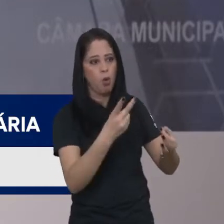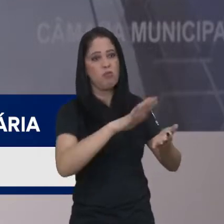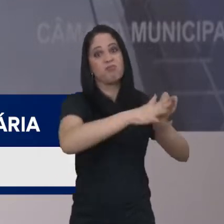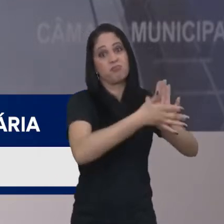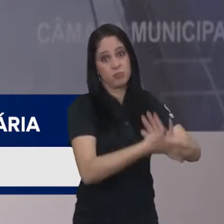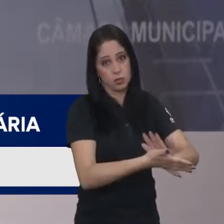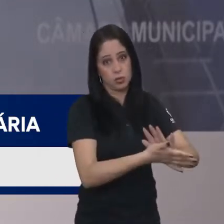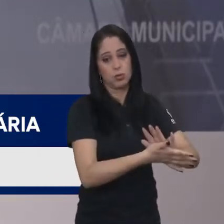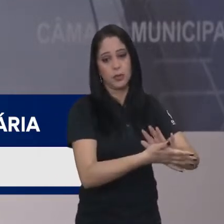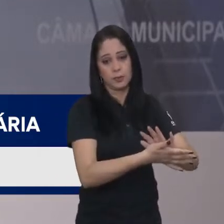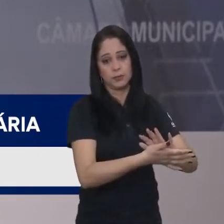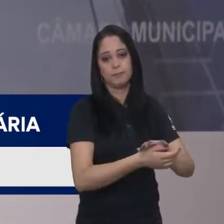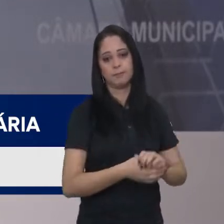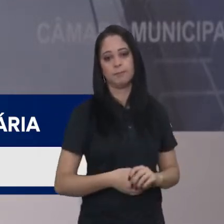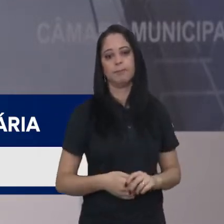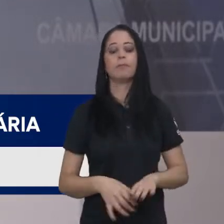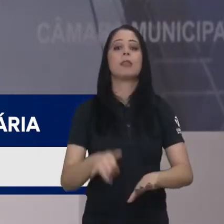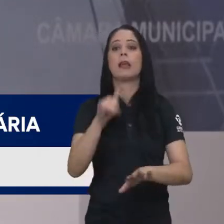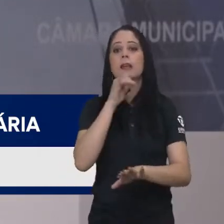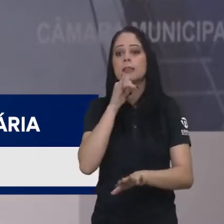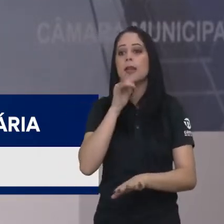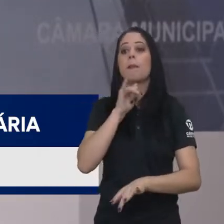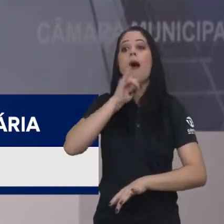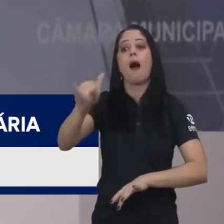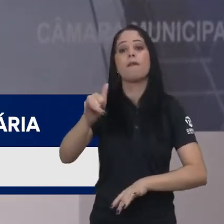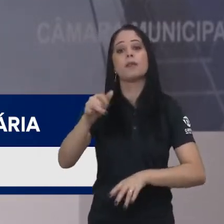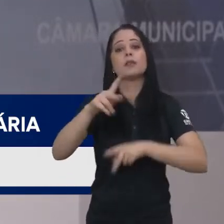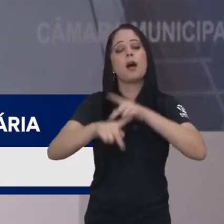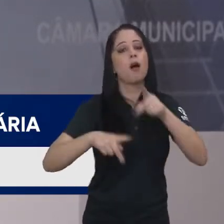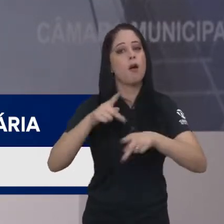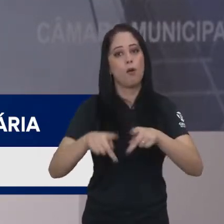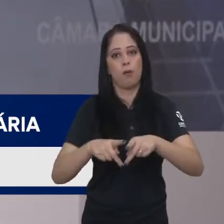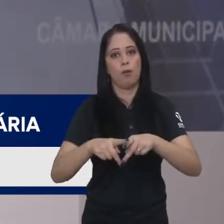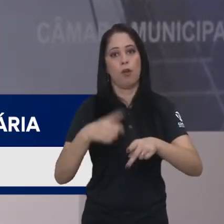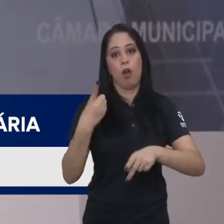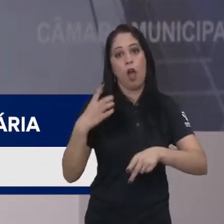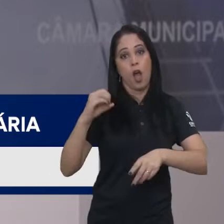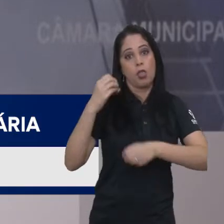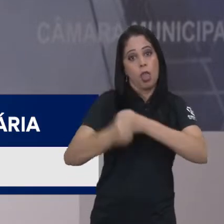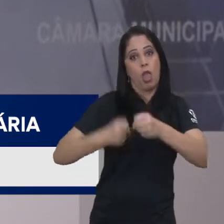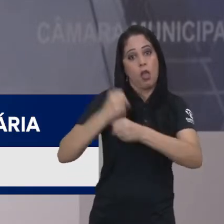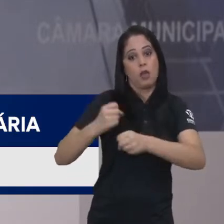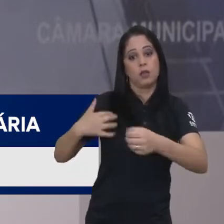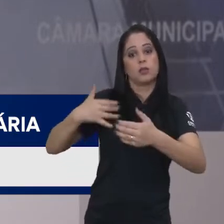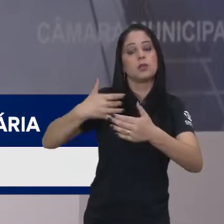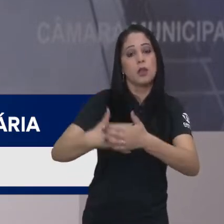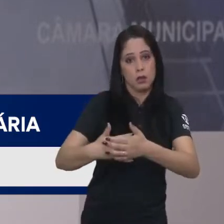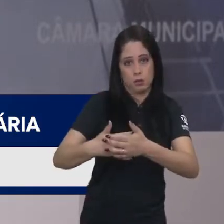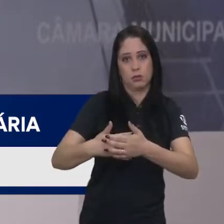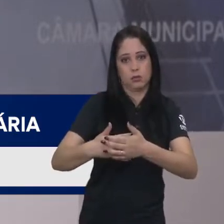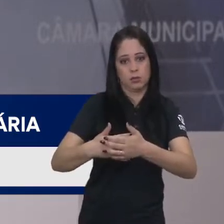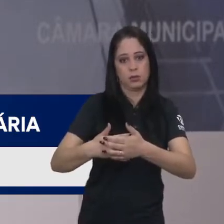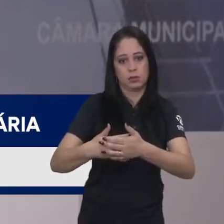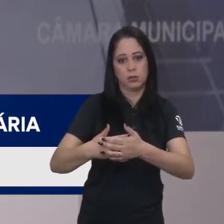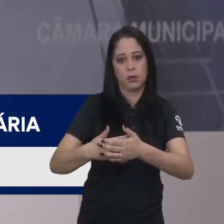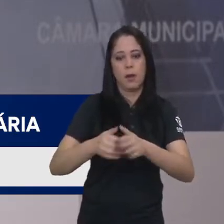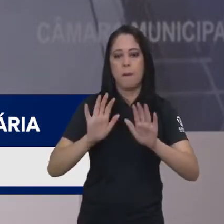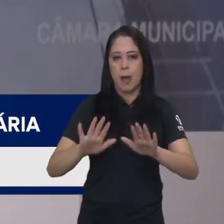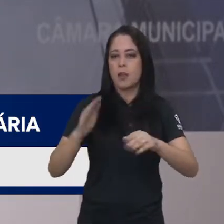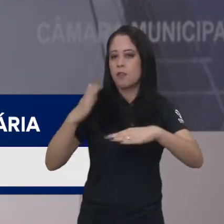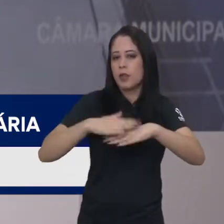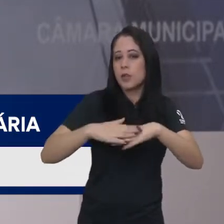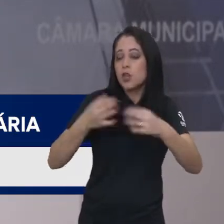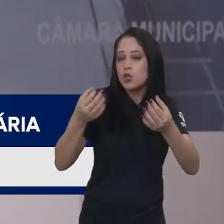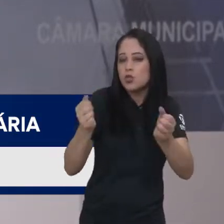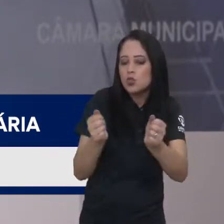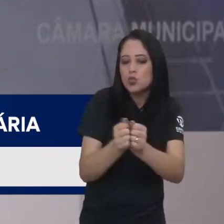pacto com essa população para dizer, olha, não vamos construir, nós vamos fazer isso, isso e isso. Vai levar 10 anos. Que seja 10 anos. Mas a